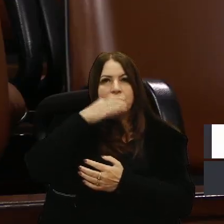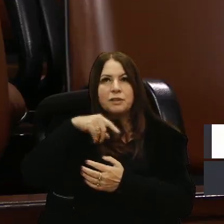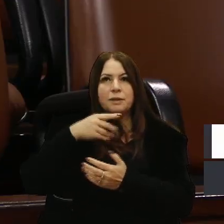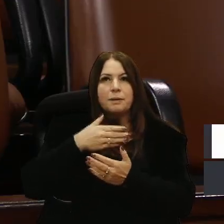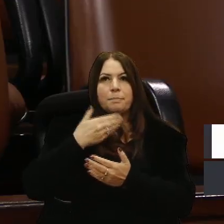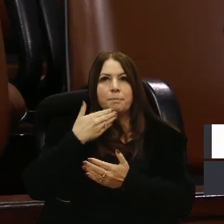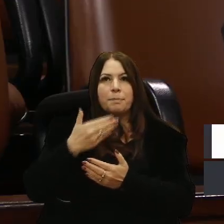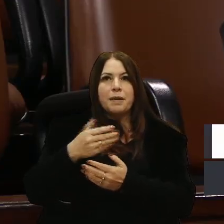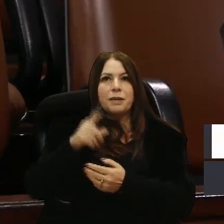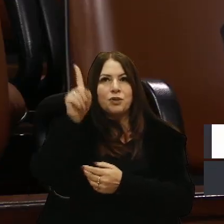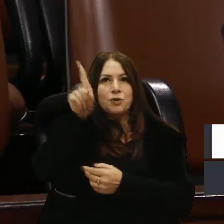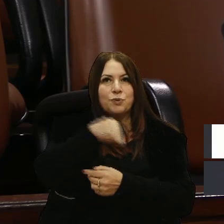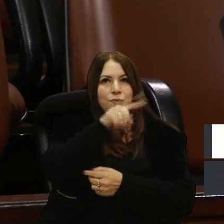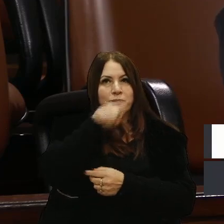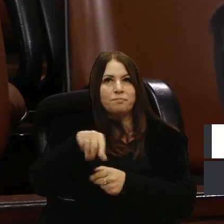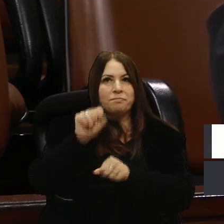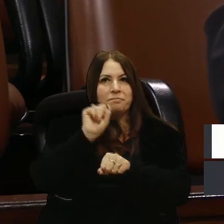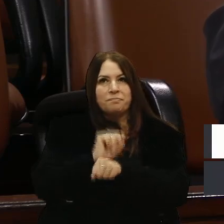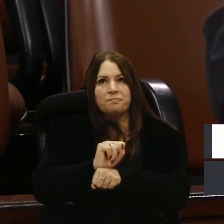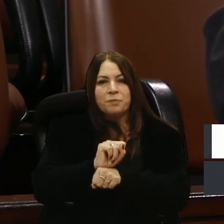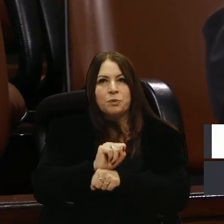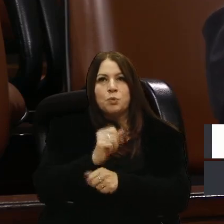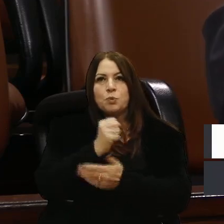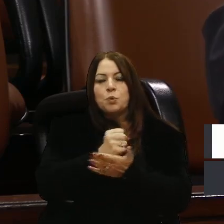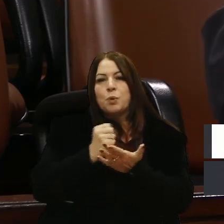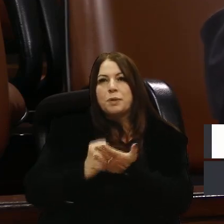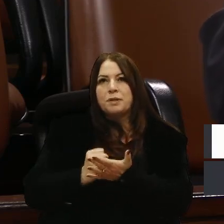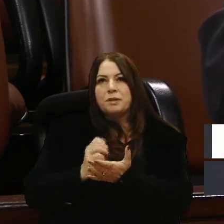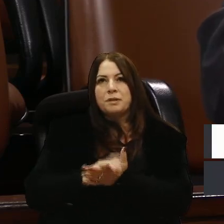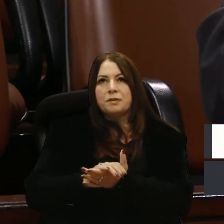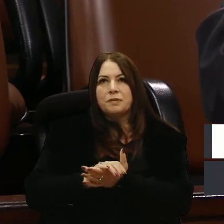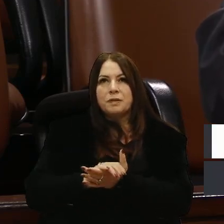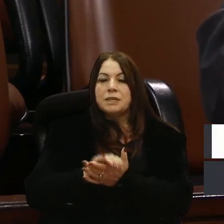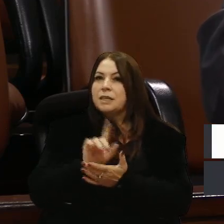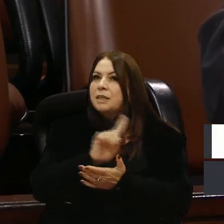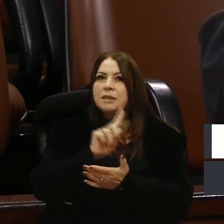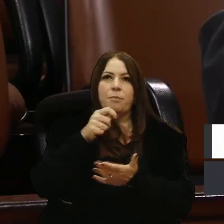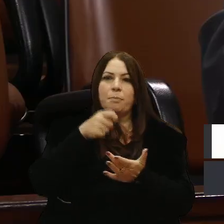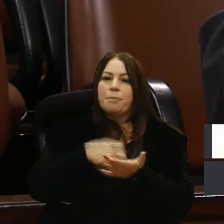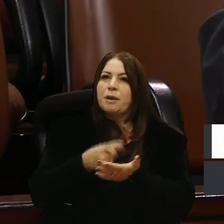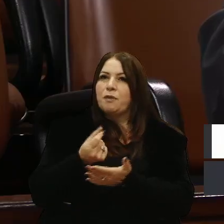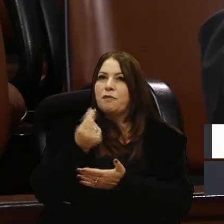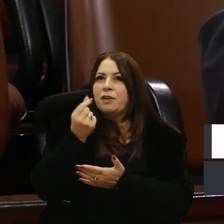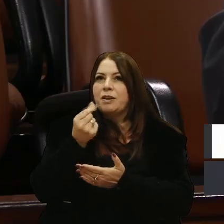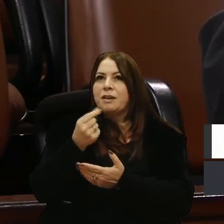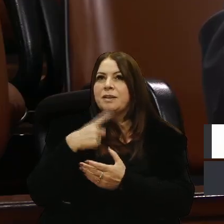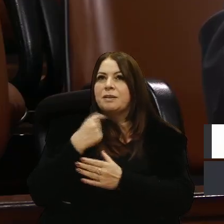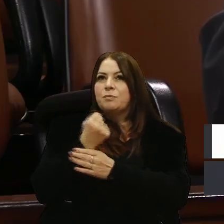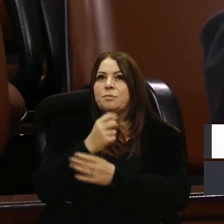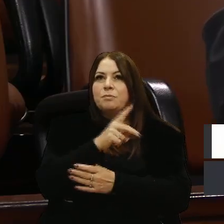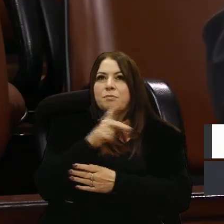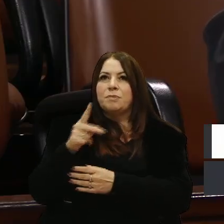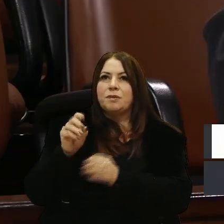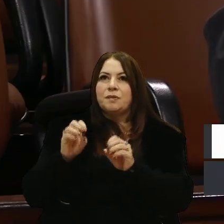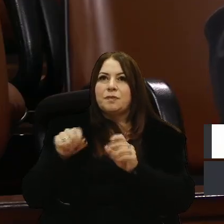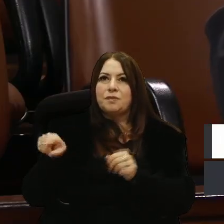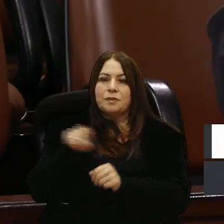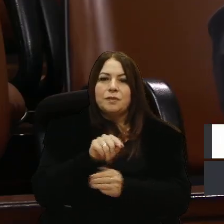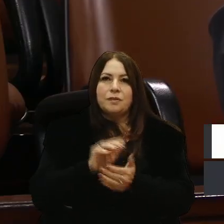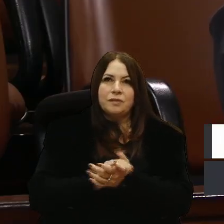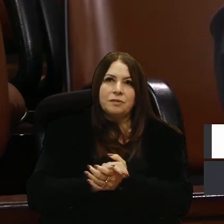pede suspensão do contrato e deixa de pagar valor de garantia da PPP da educação.